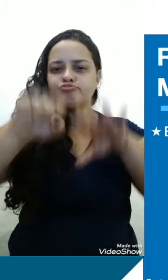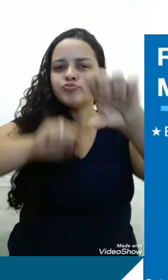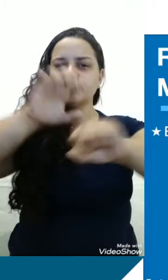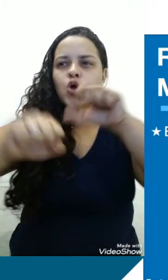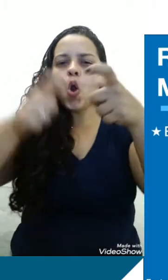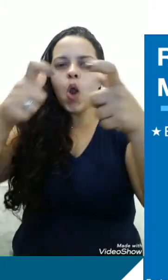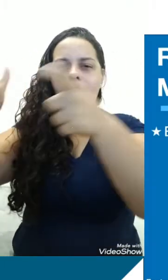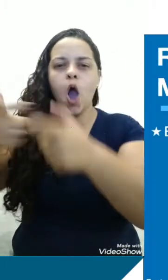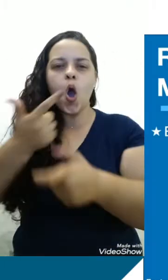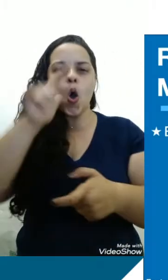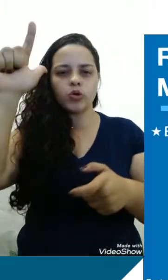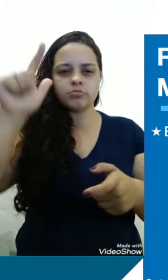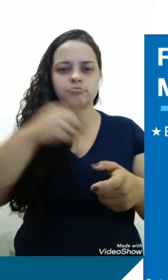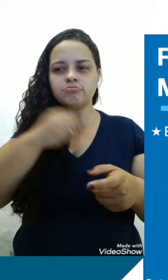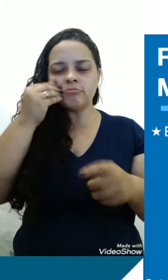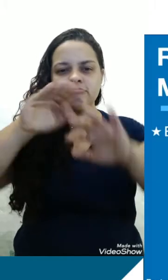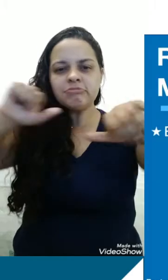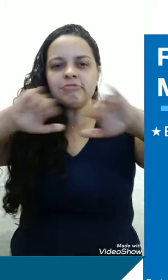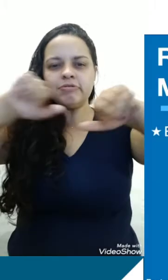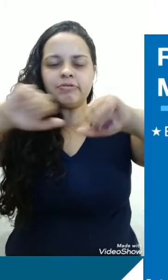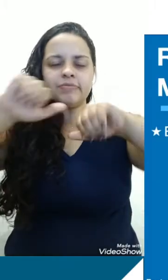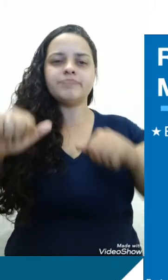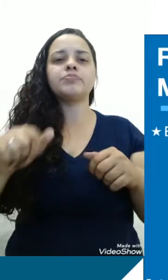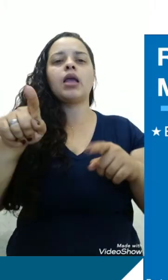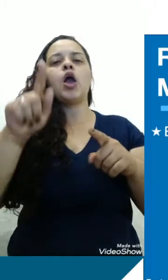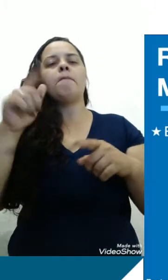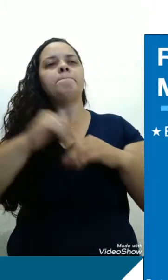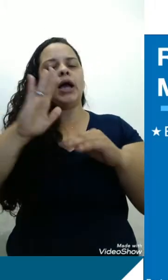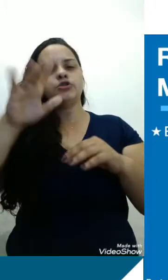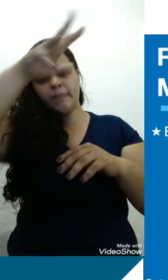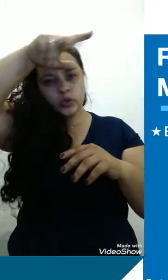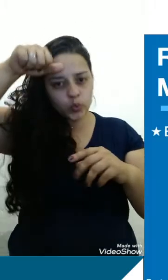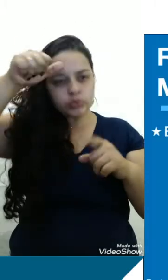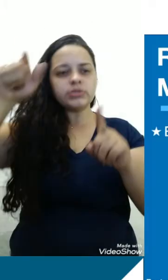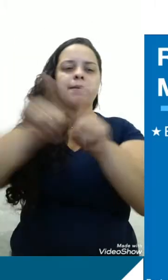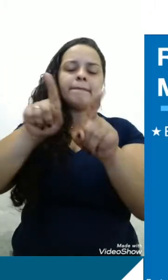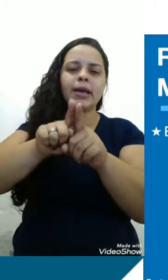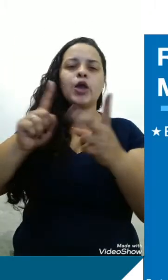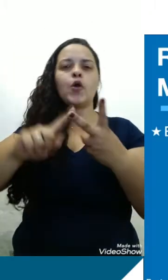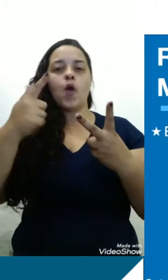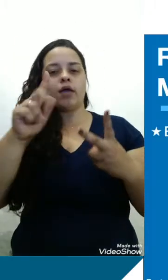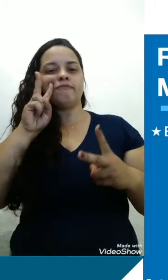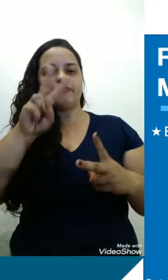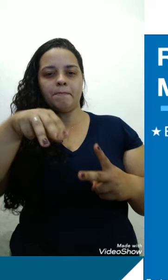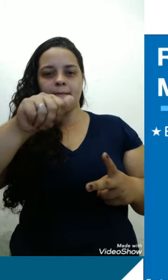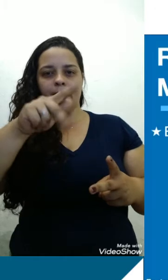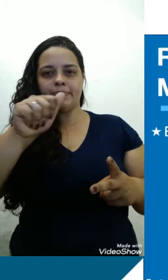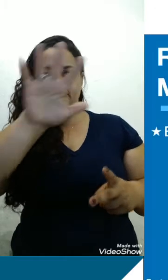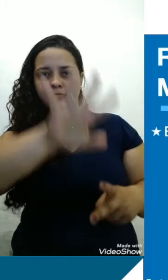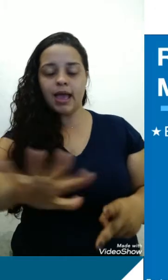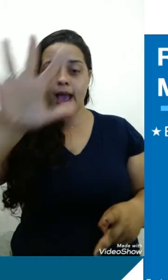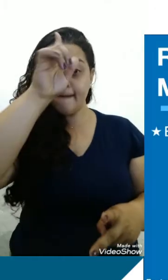também regiões auríferas no Mato Grosso e em Goiás, como a gente consegue observar nesse mapa aqui de baixo.